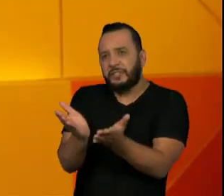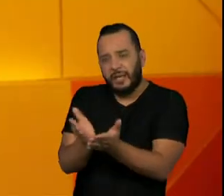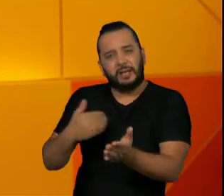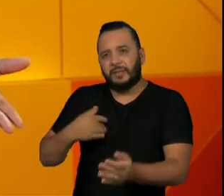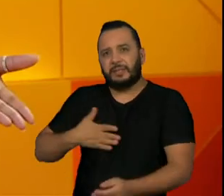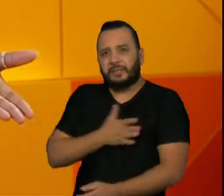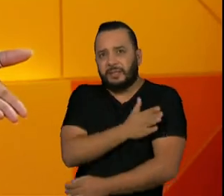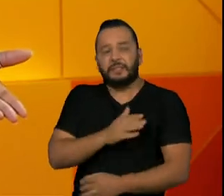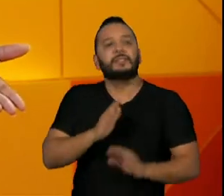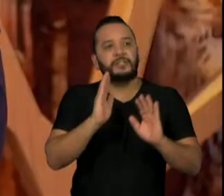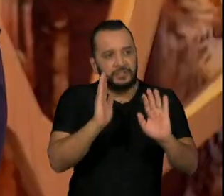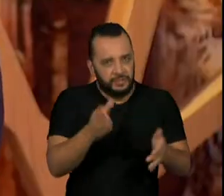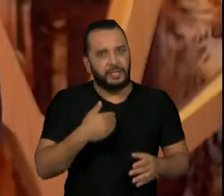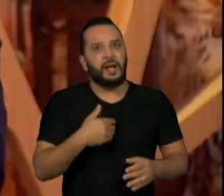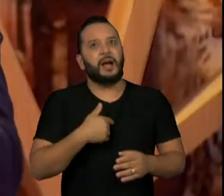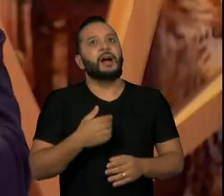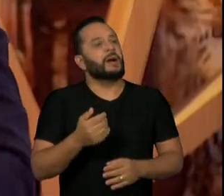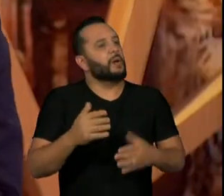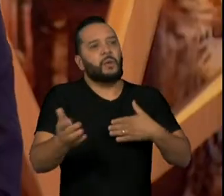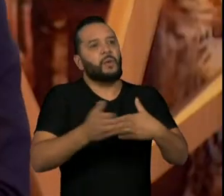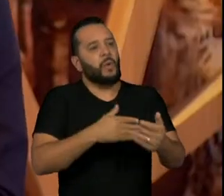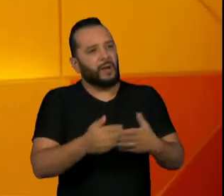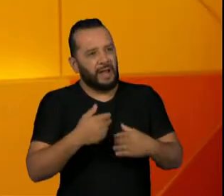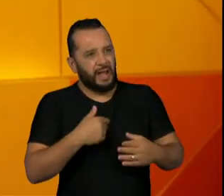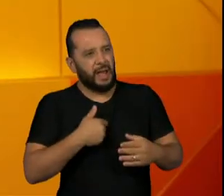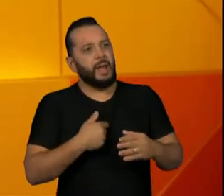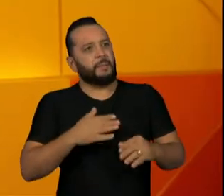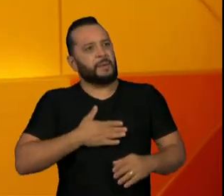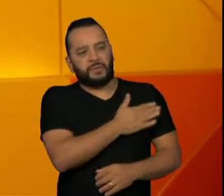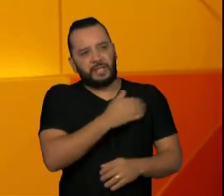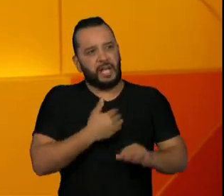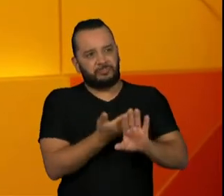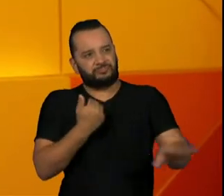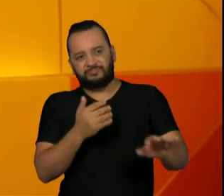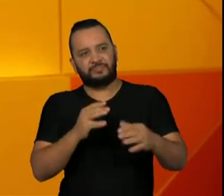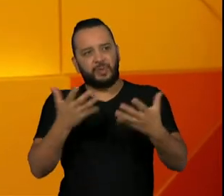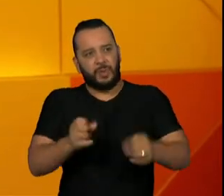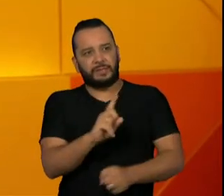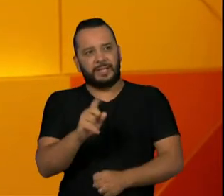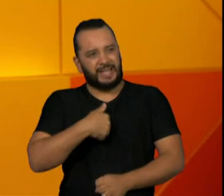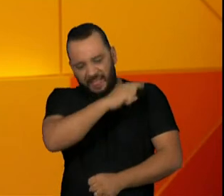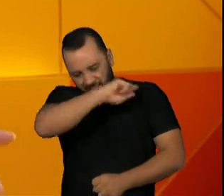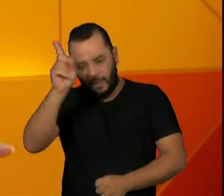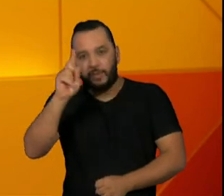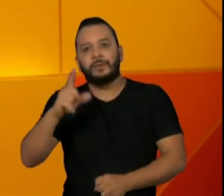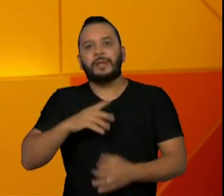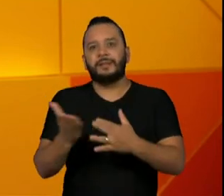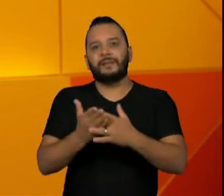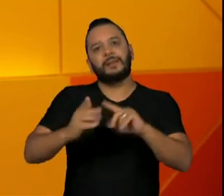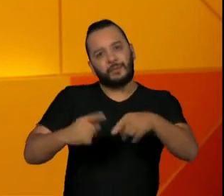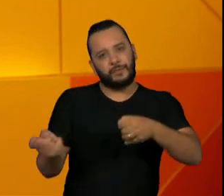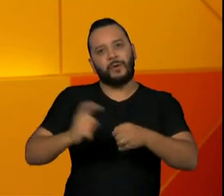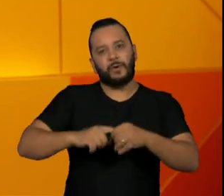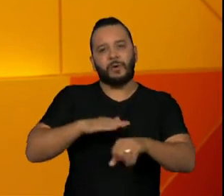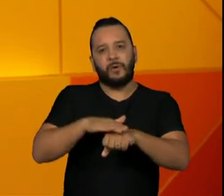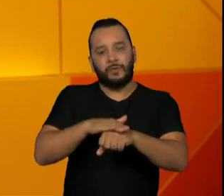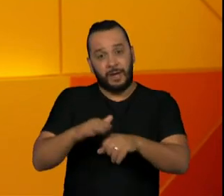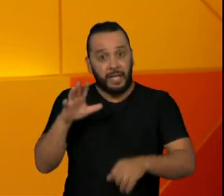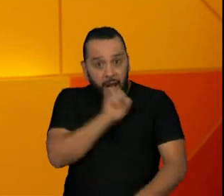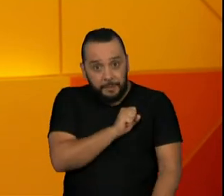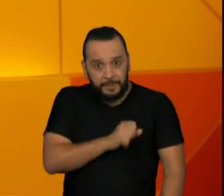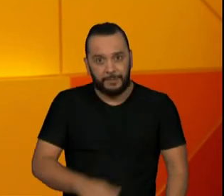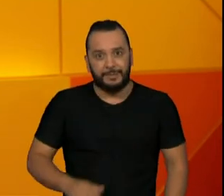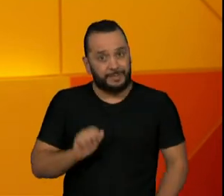não à intolerância religiosa. Seja em qual forma que ela vier. A gente vai para um rápido intervalo, porque ainda tem muita conversa por aqui. É